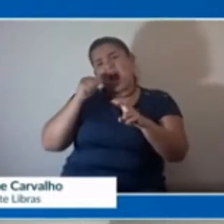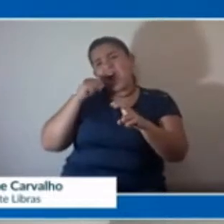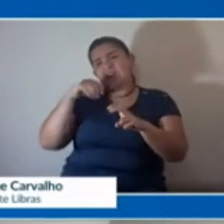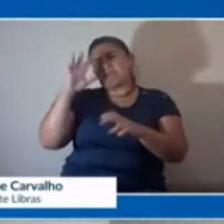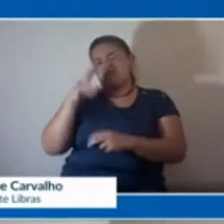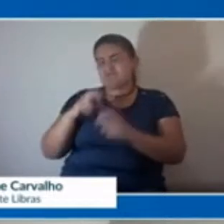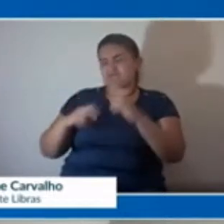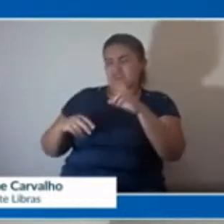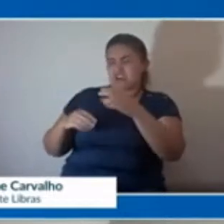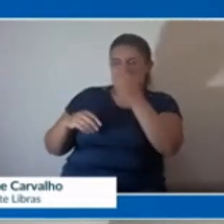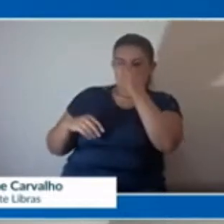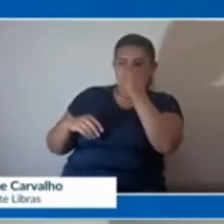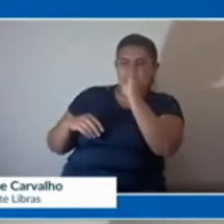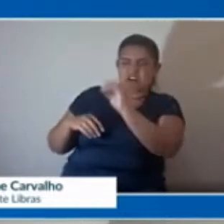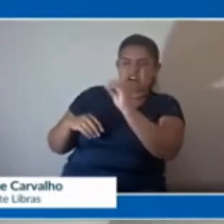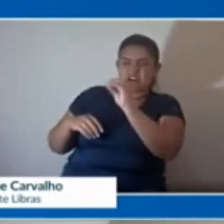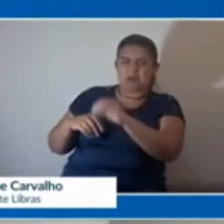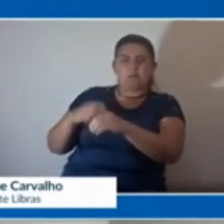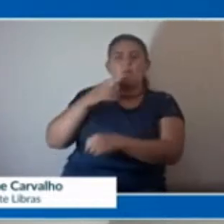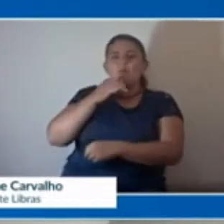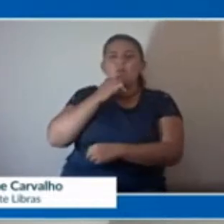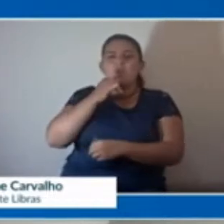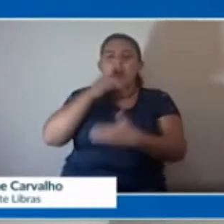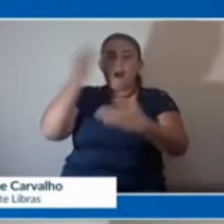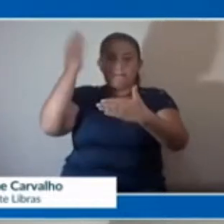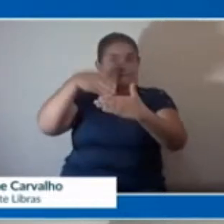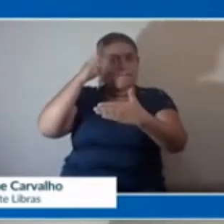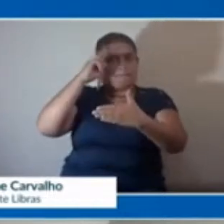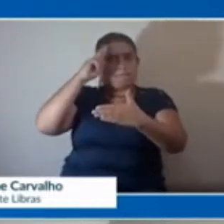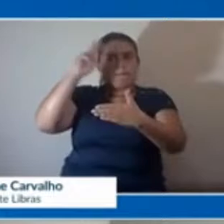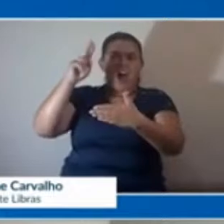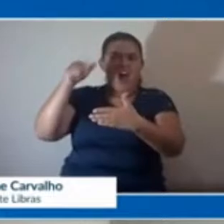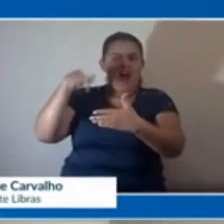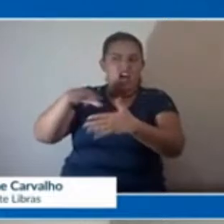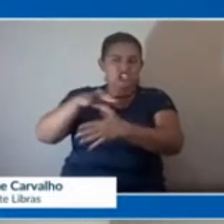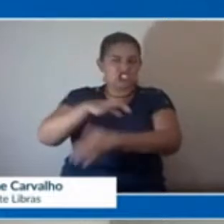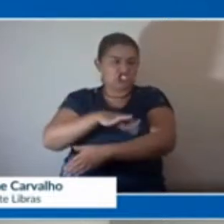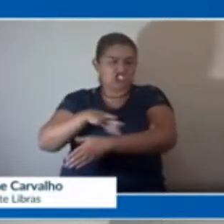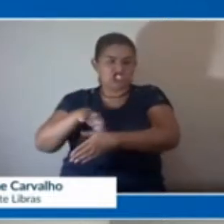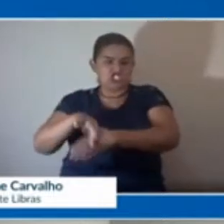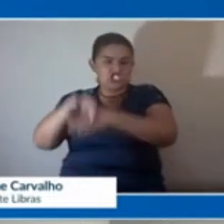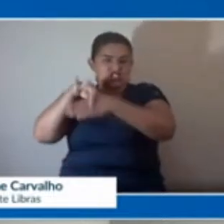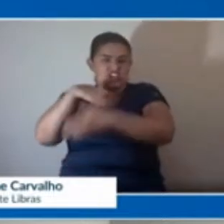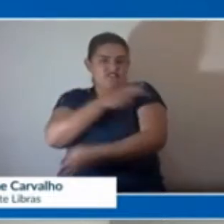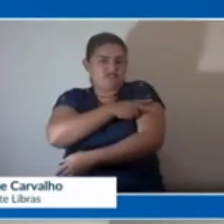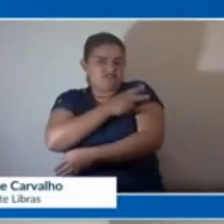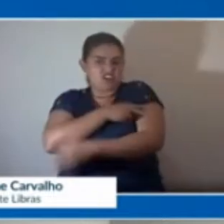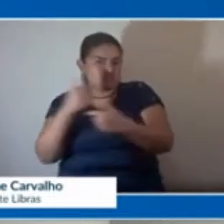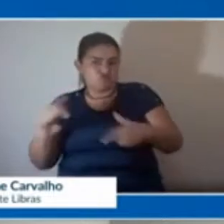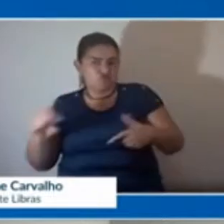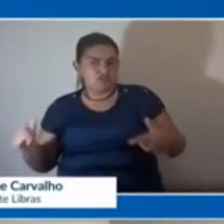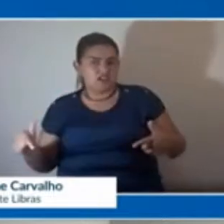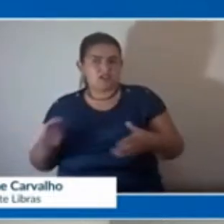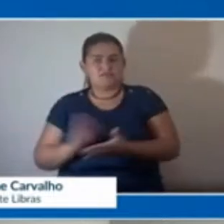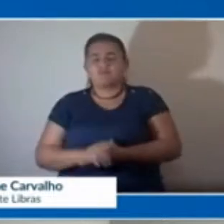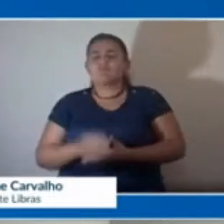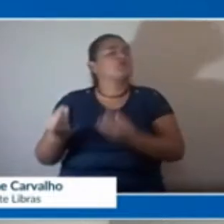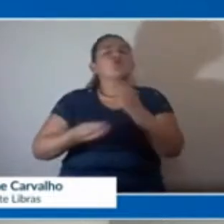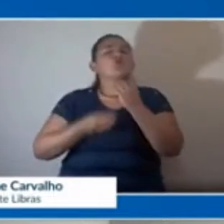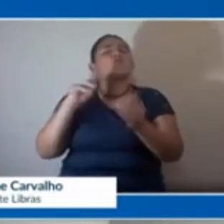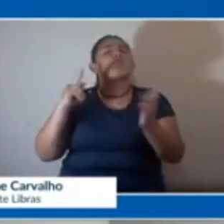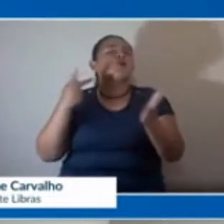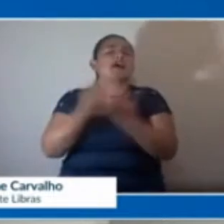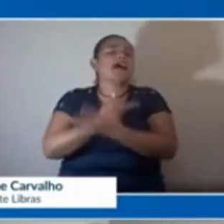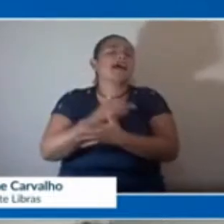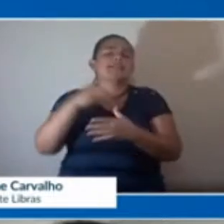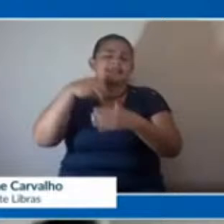exemplo, cargos de direção, de chefia, e elas ficam mais em cargos de produção. Como é que isso funciona no